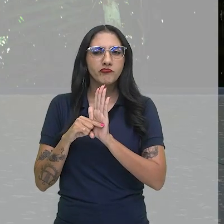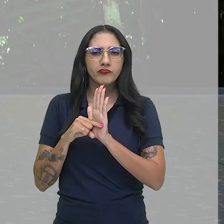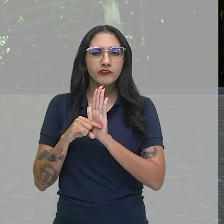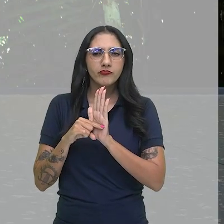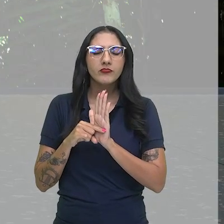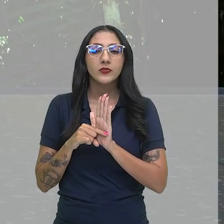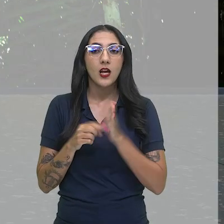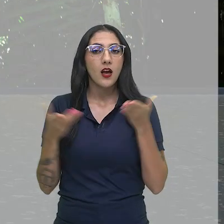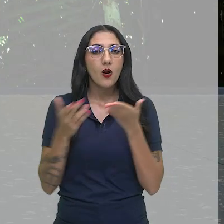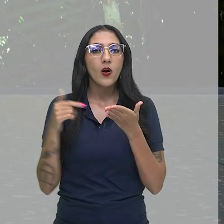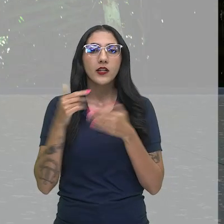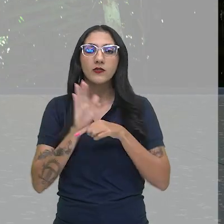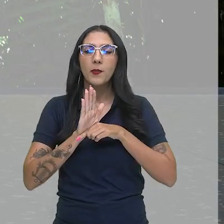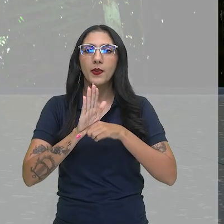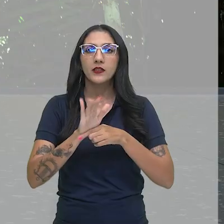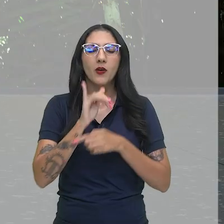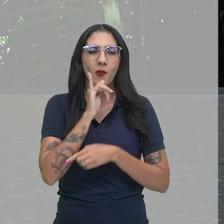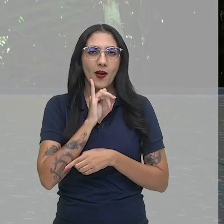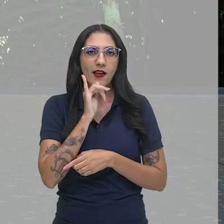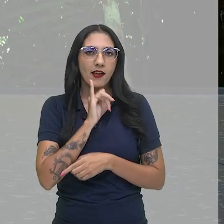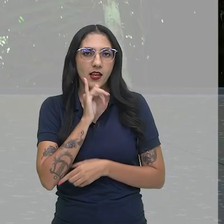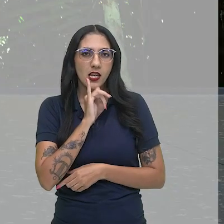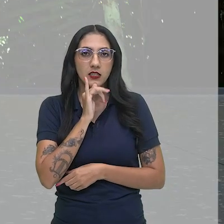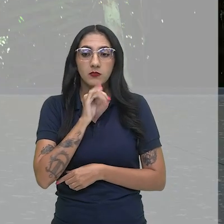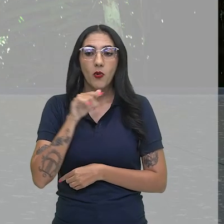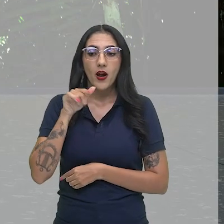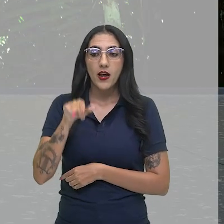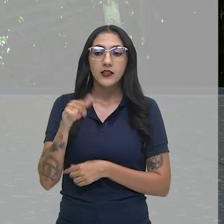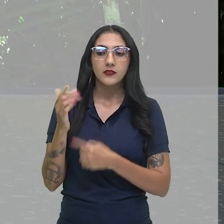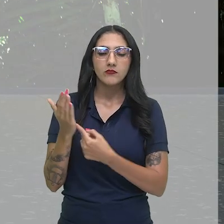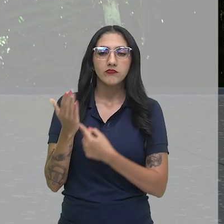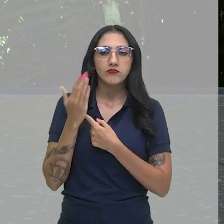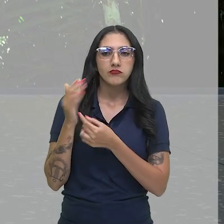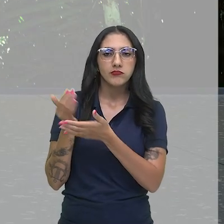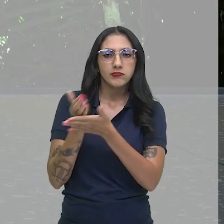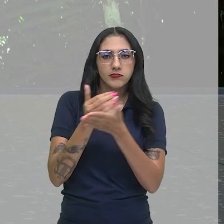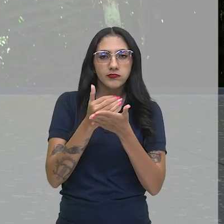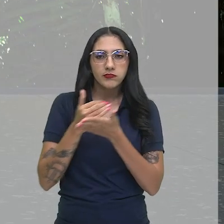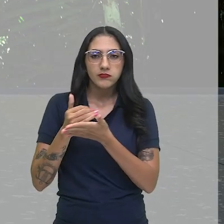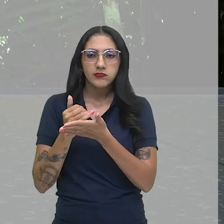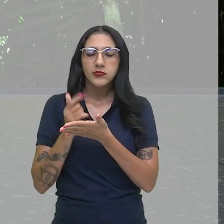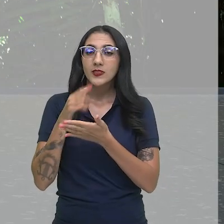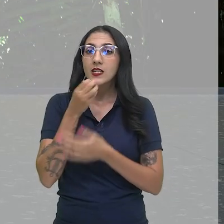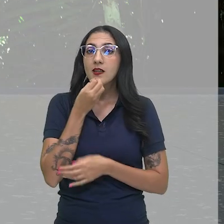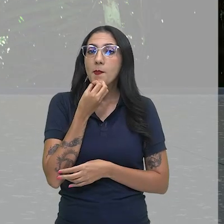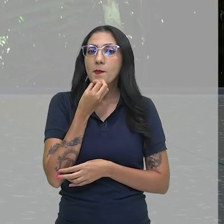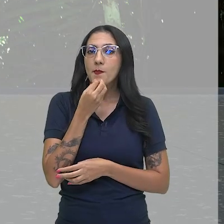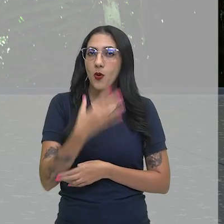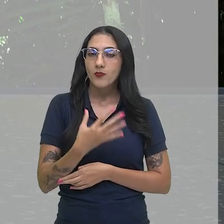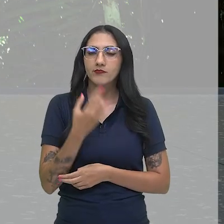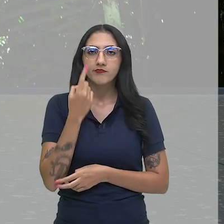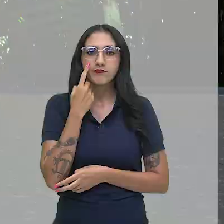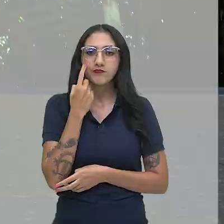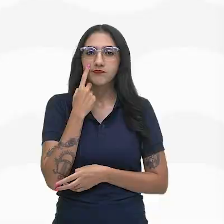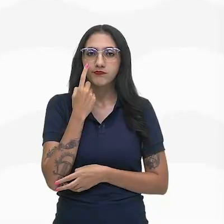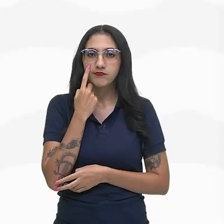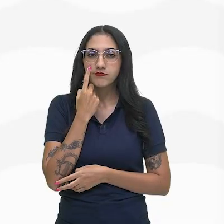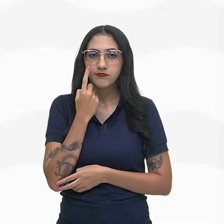gente vai trazer um exemplo aqui onde esse resultado negativo, na verdade, ele é favorável, tá? Vamos à nossa